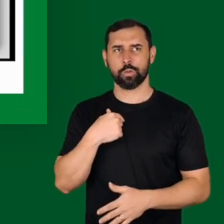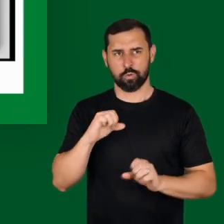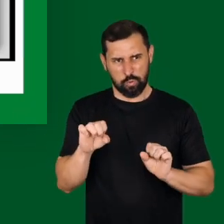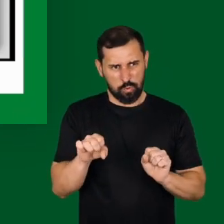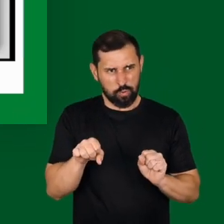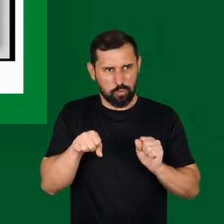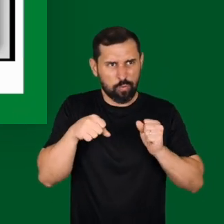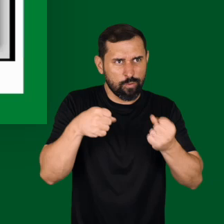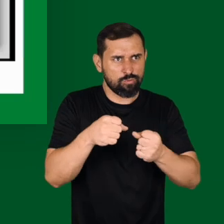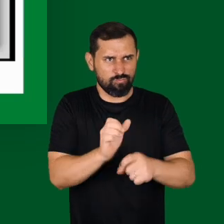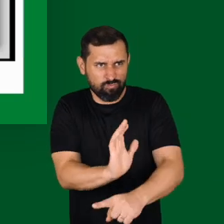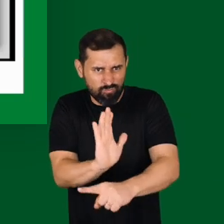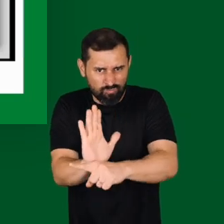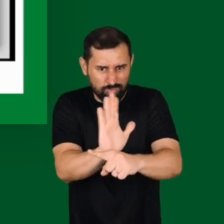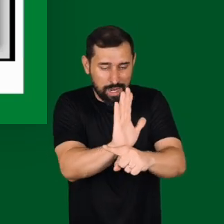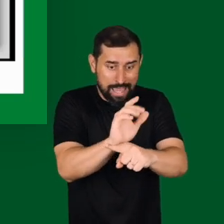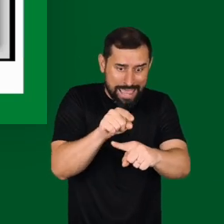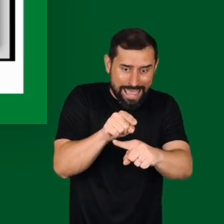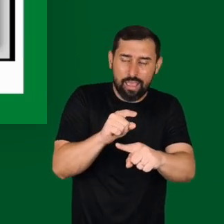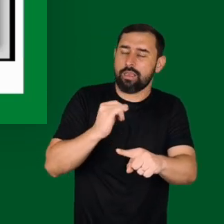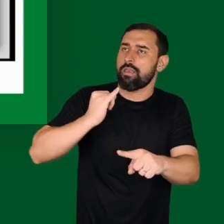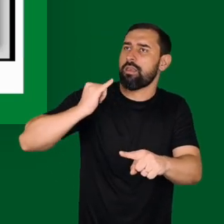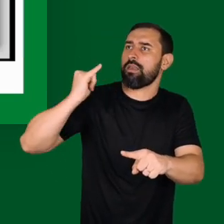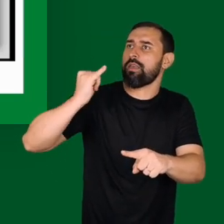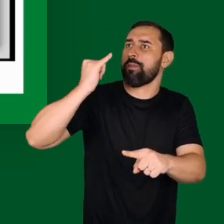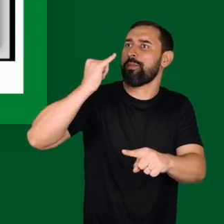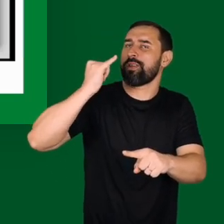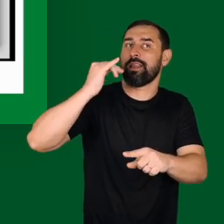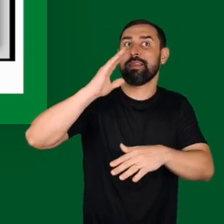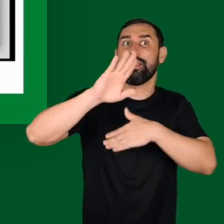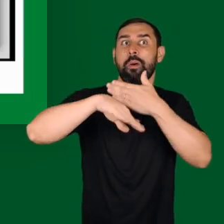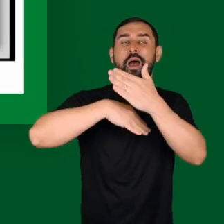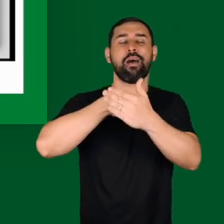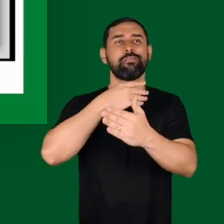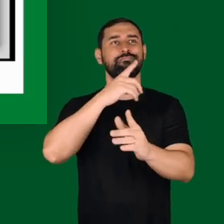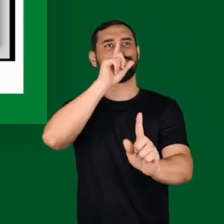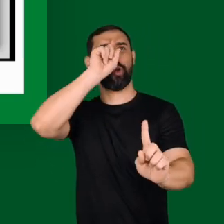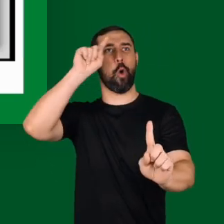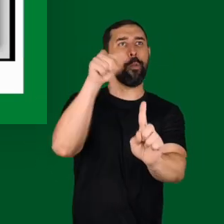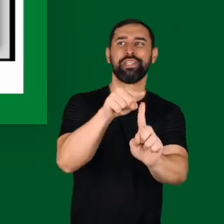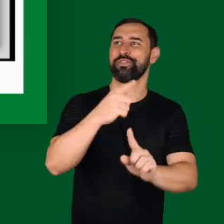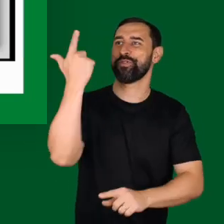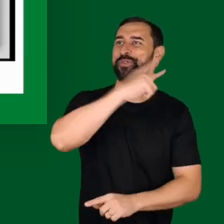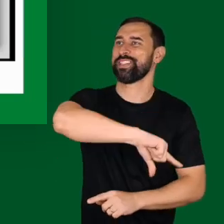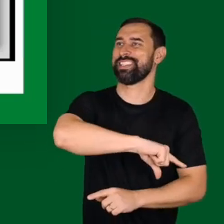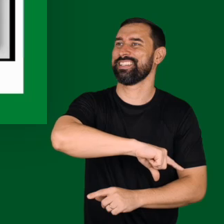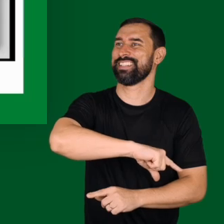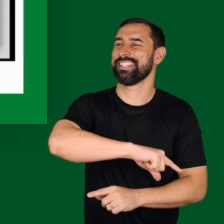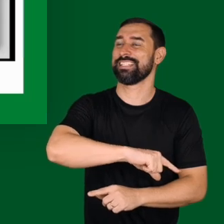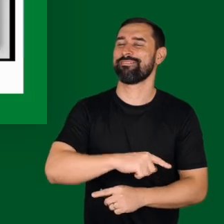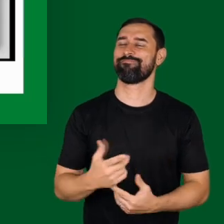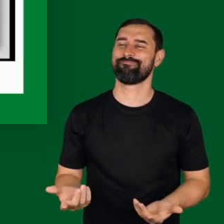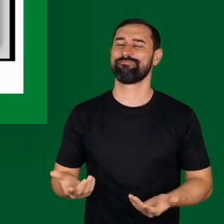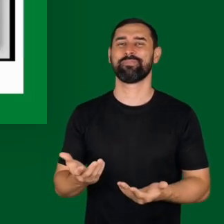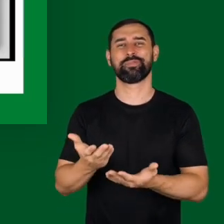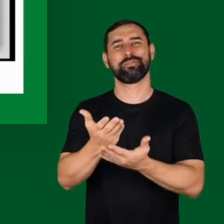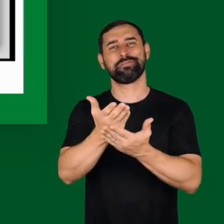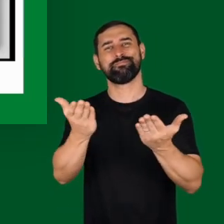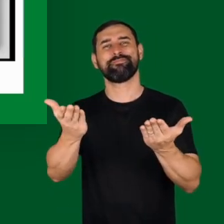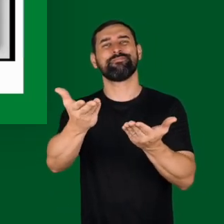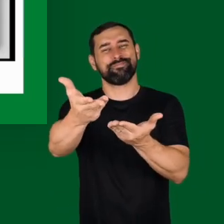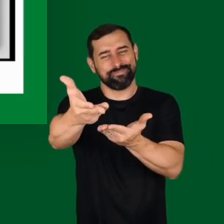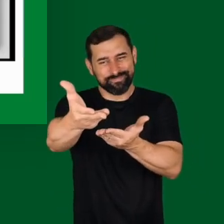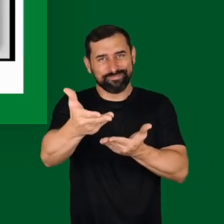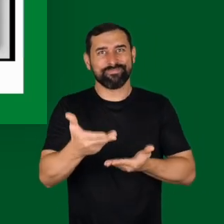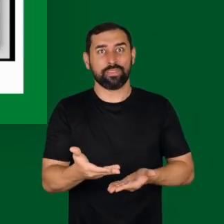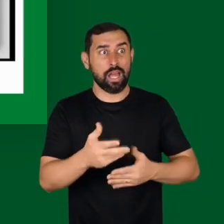que escolhemos percorrer são tão importantes e especiais quanto o ponto de chegada. Por isso, convidamos